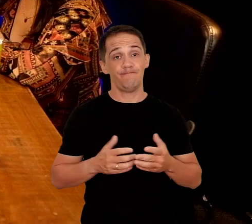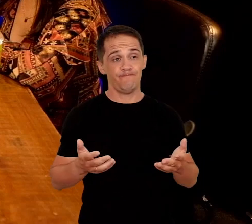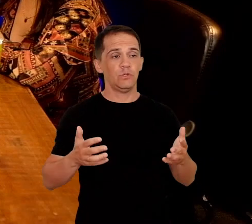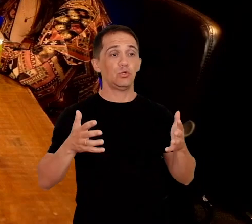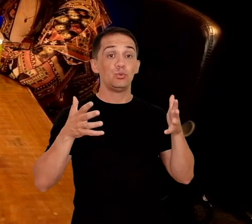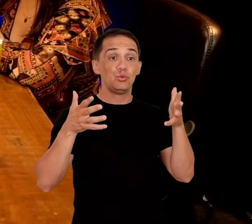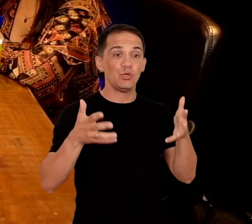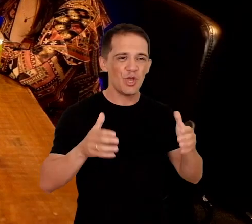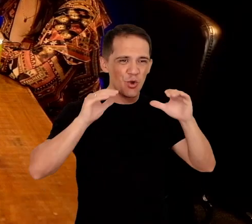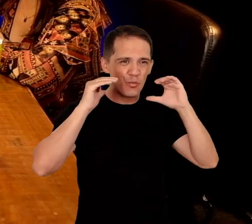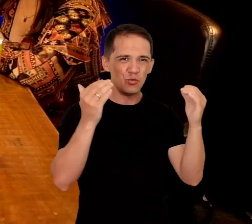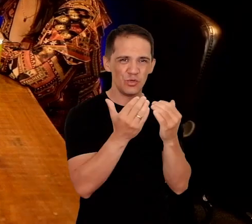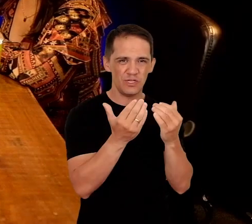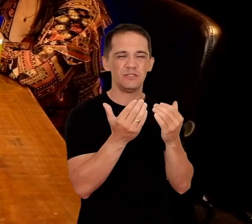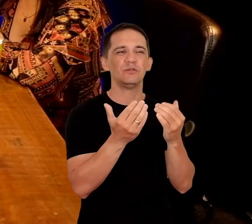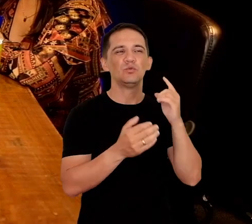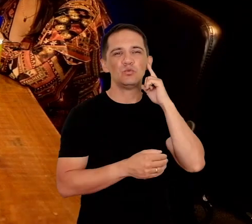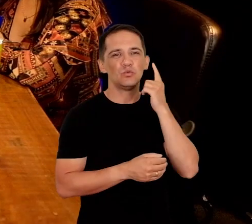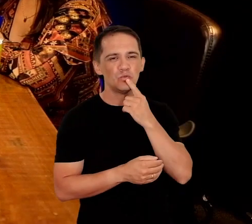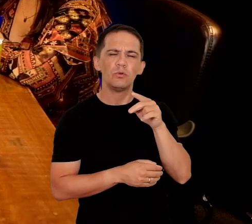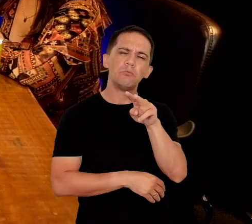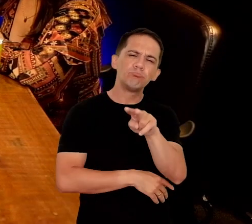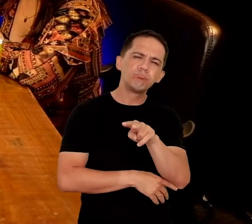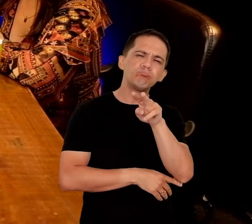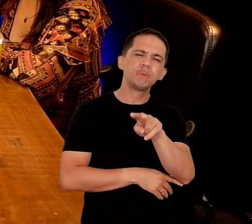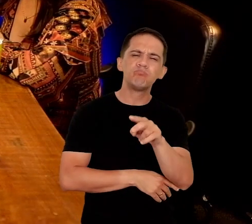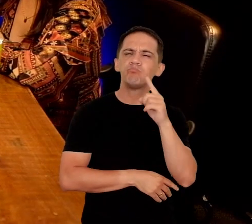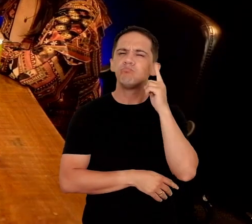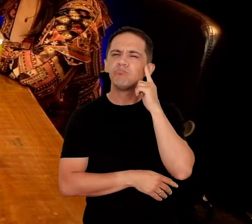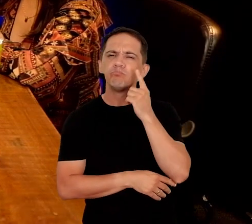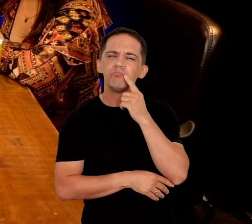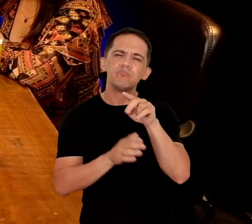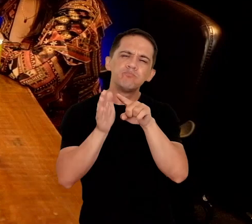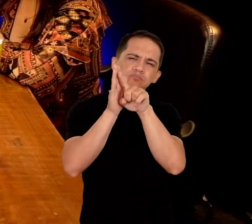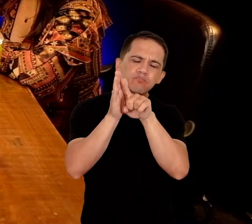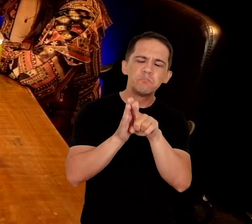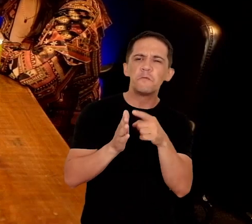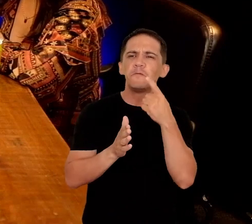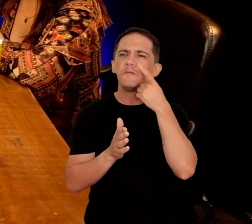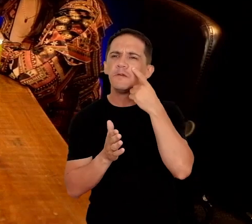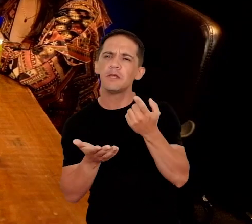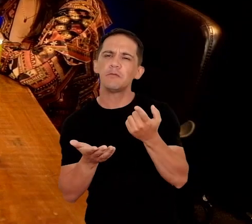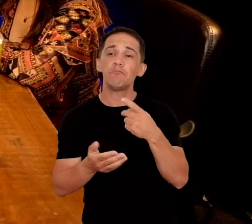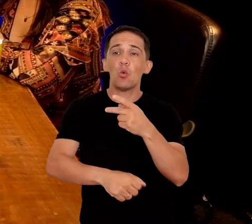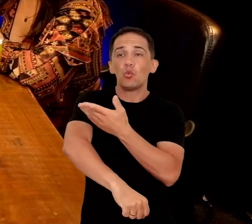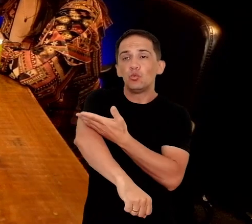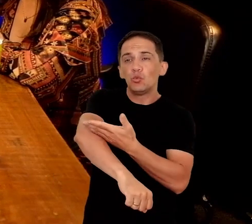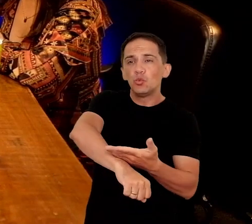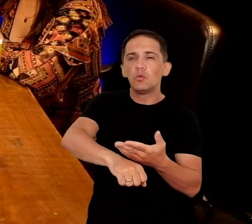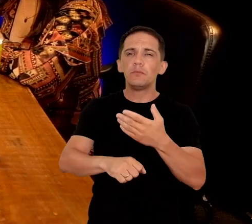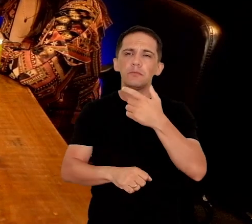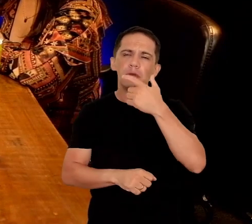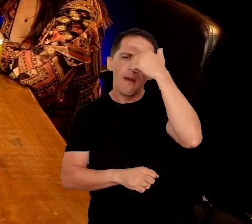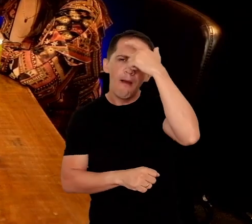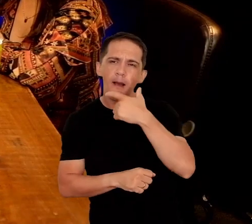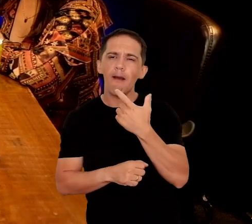eles começam a olhar a tua fisionomia, uma característica, um costume, um hábito que tu tenha de sempre fazer, às vezes, a mesma coisa, né? Tinha um